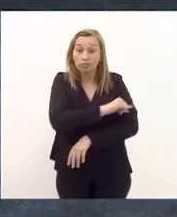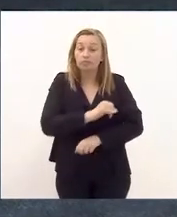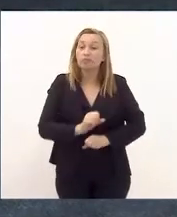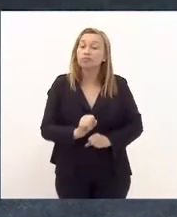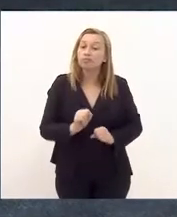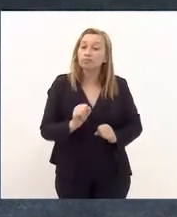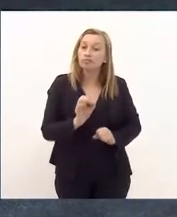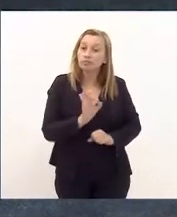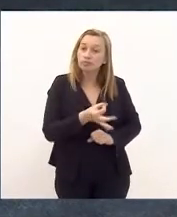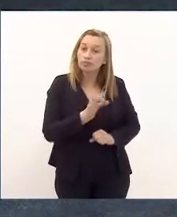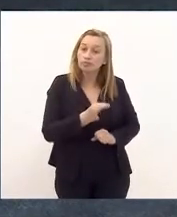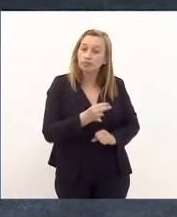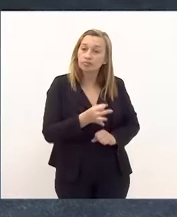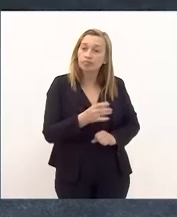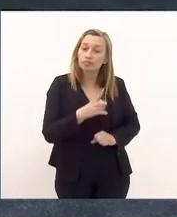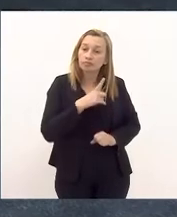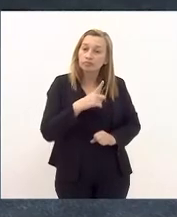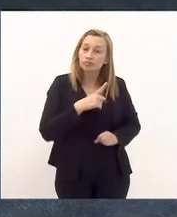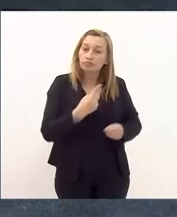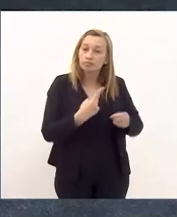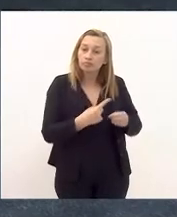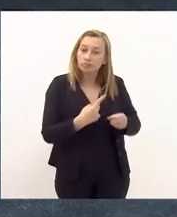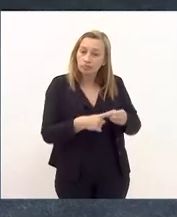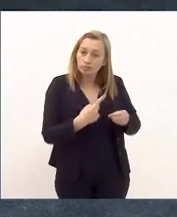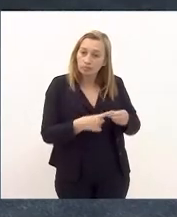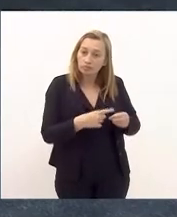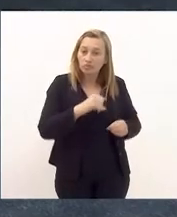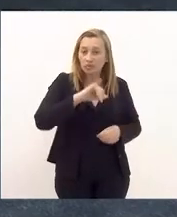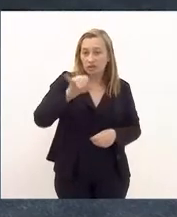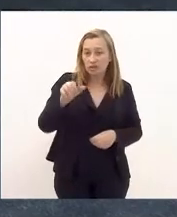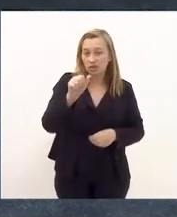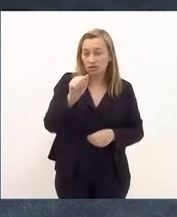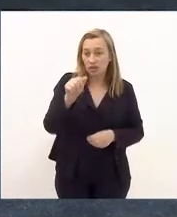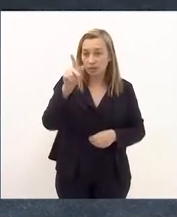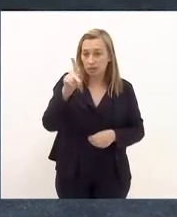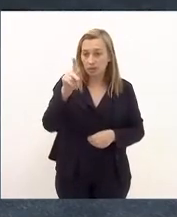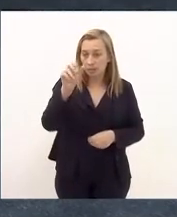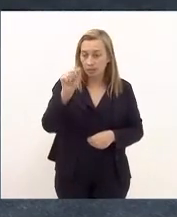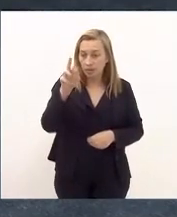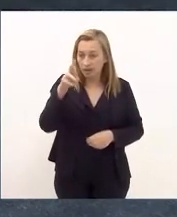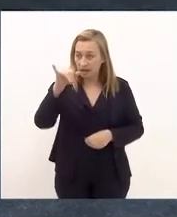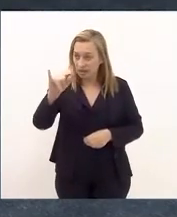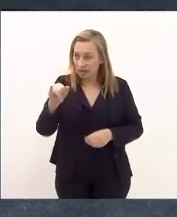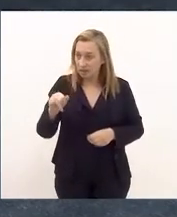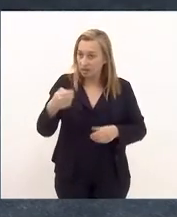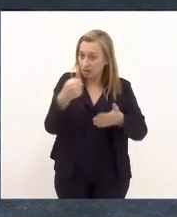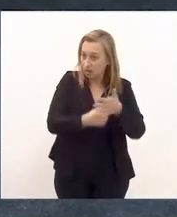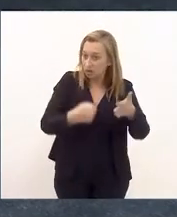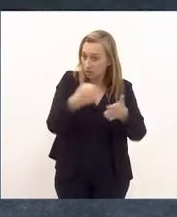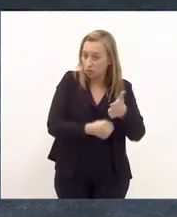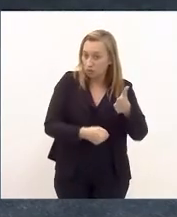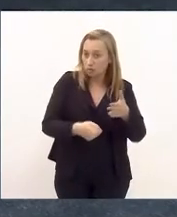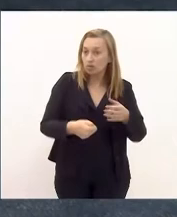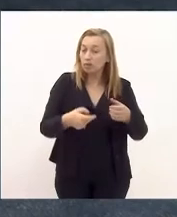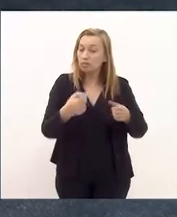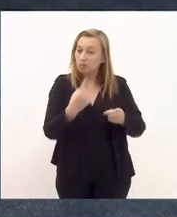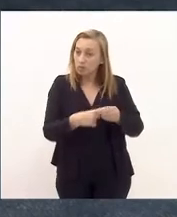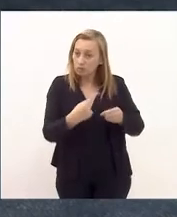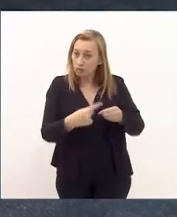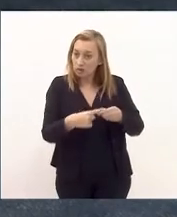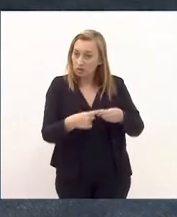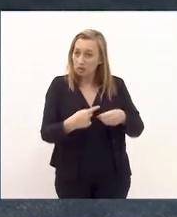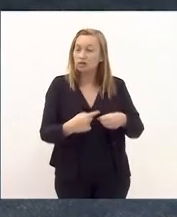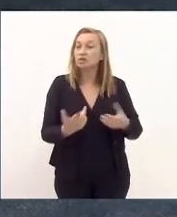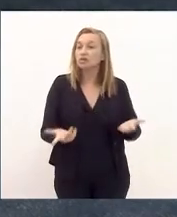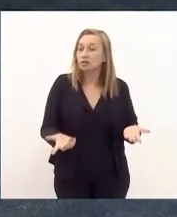gente garantir ao município de Japeri, que Vossa Excelência tanto luta, né, por esse município, que a gente consiga